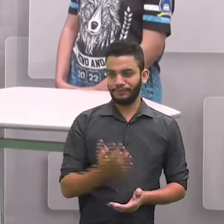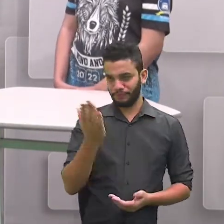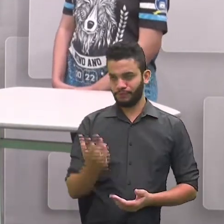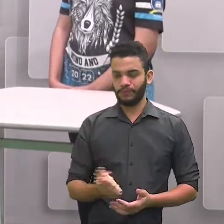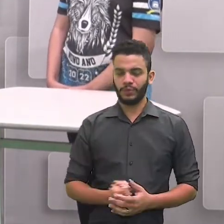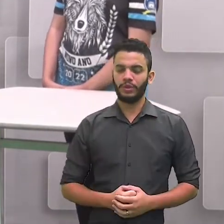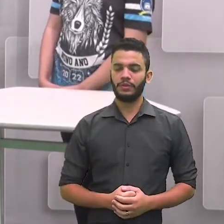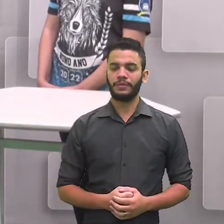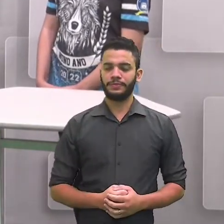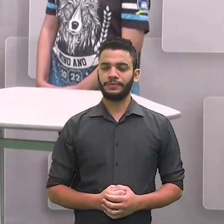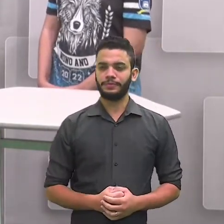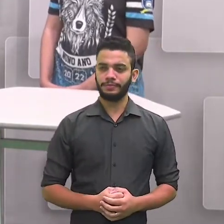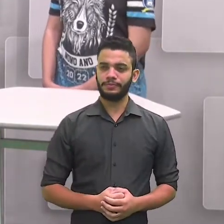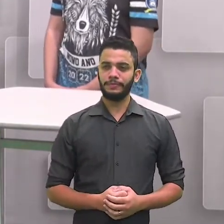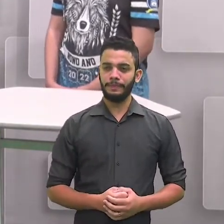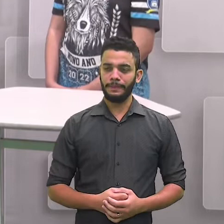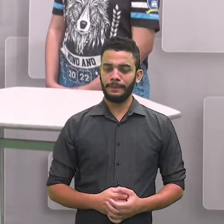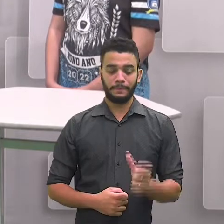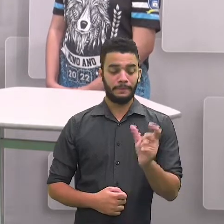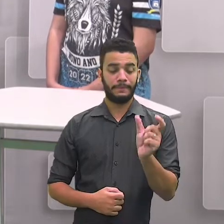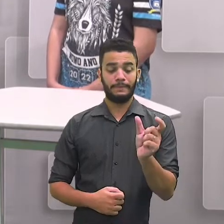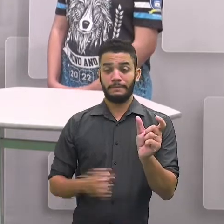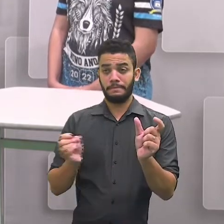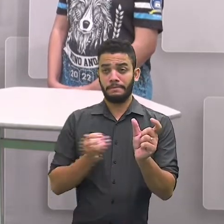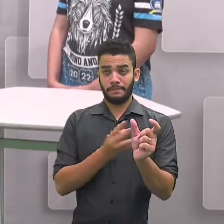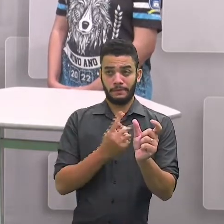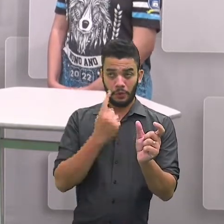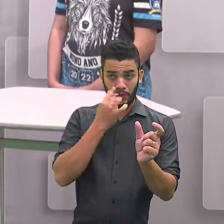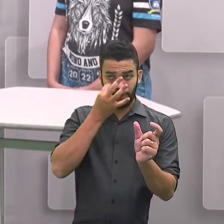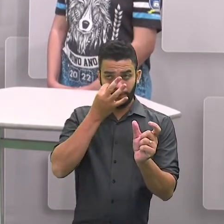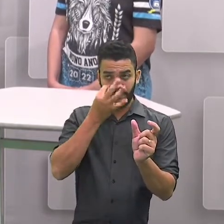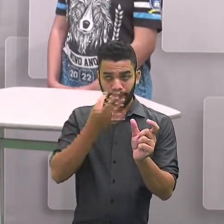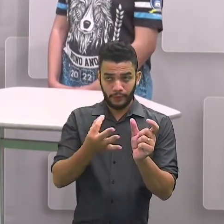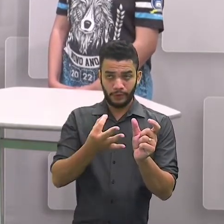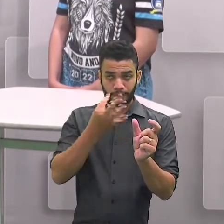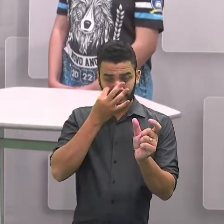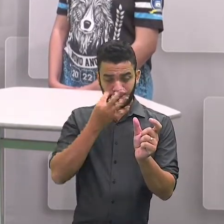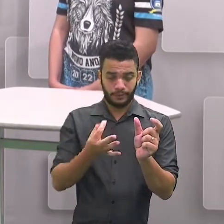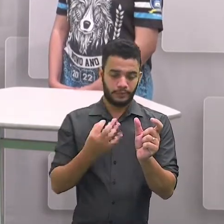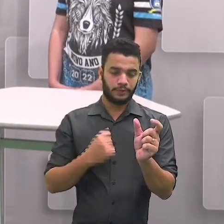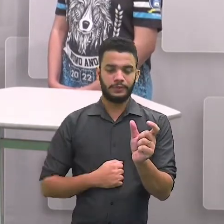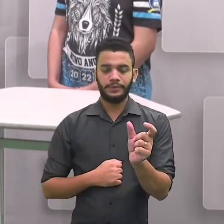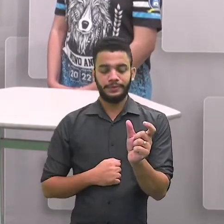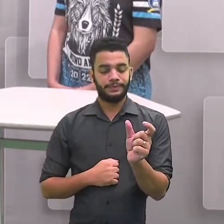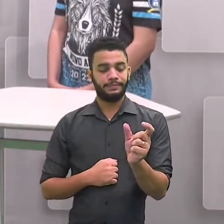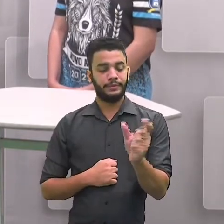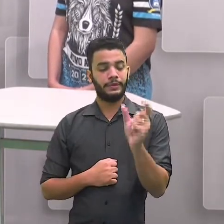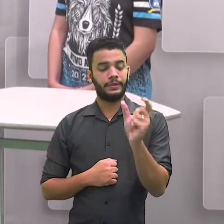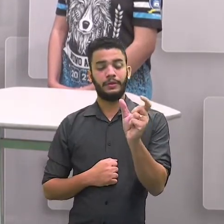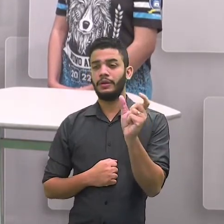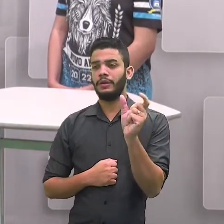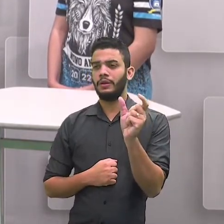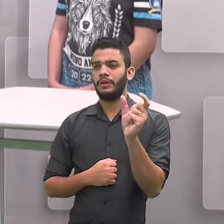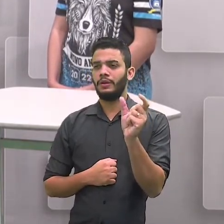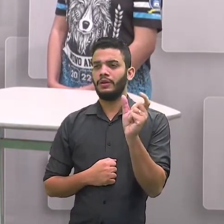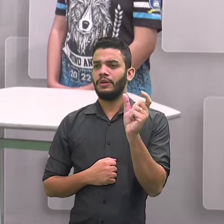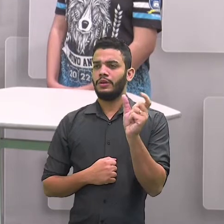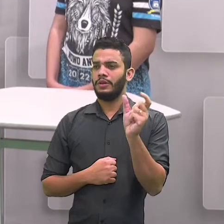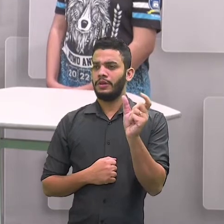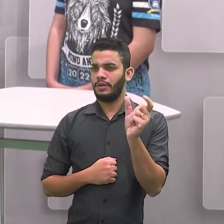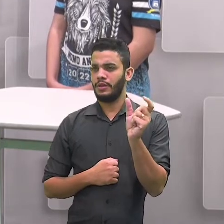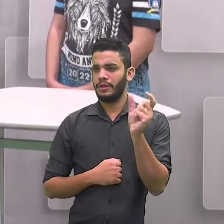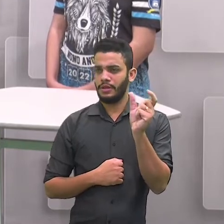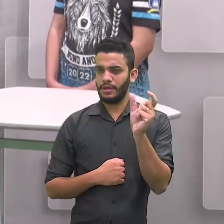Você. Novamente. Bastante atenção, tá? Sua palavra é absurdo.